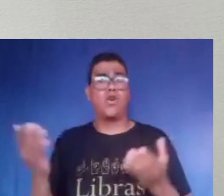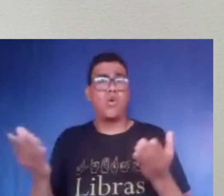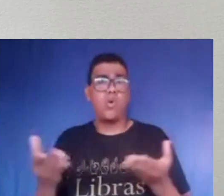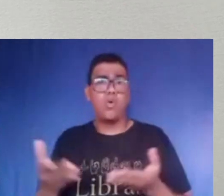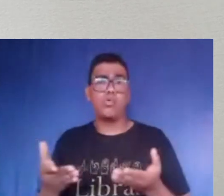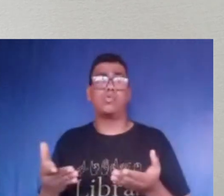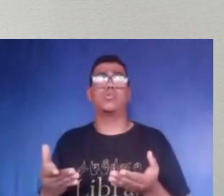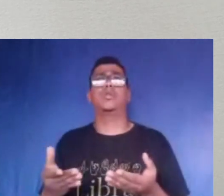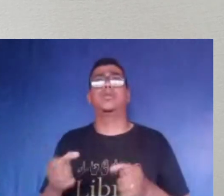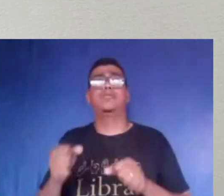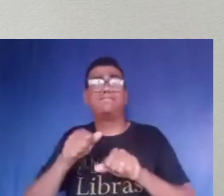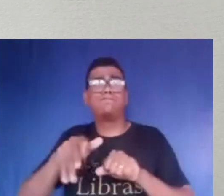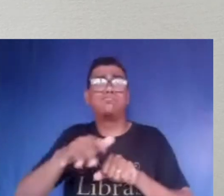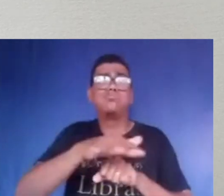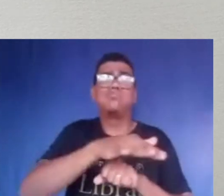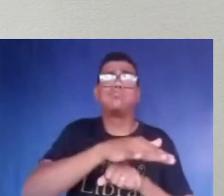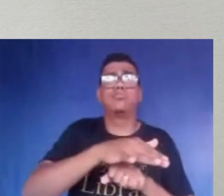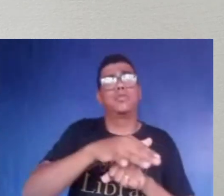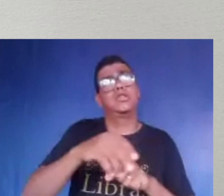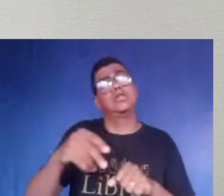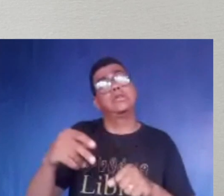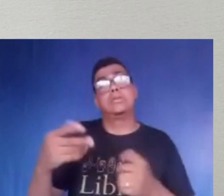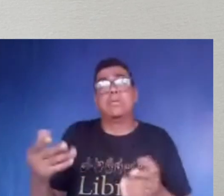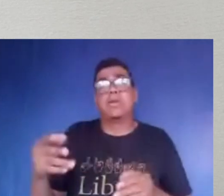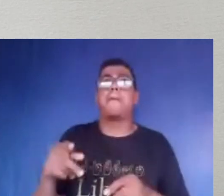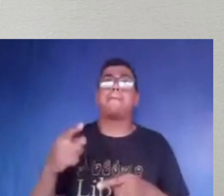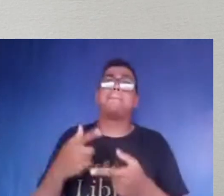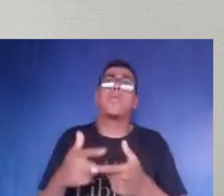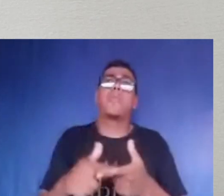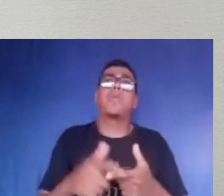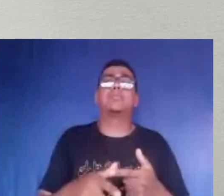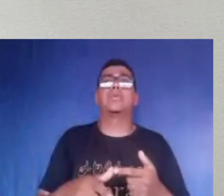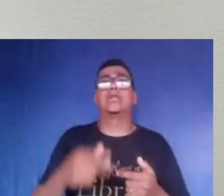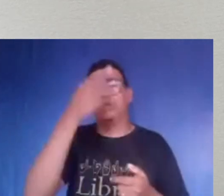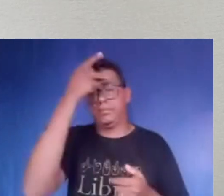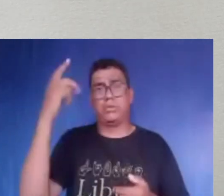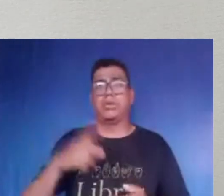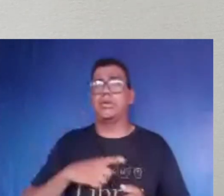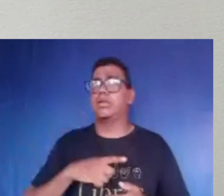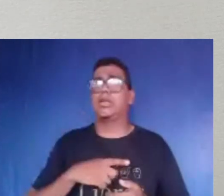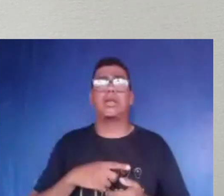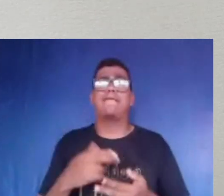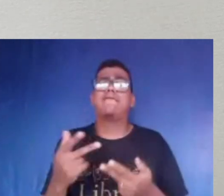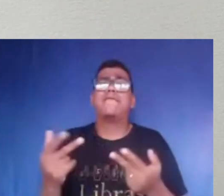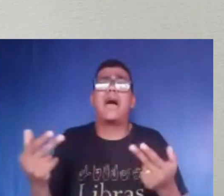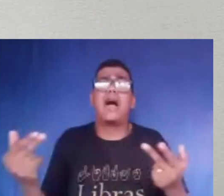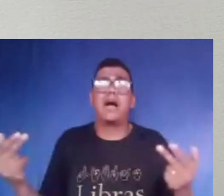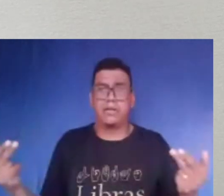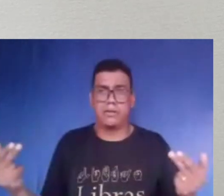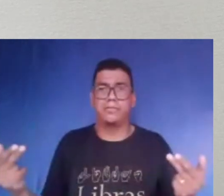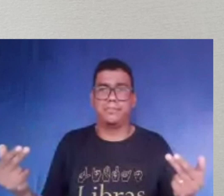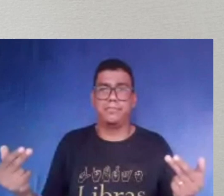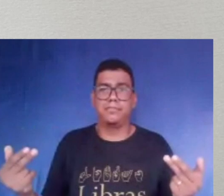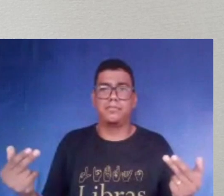é capaz ainda de enfrentá-lo. A gente ainda está aprendendo a lidar com isso. Nesse momento em que nós percebemos a nossa fragilidade, que